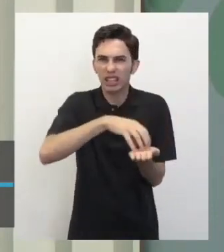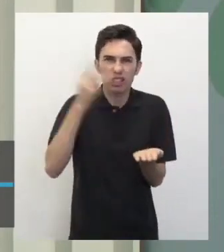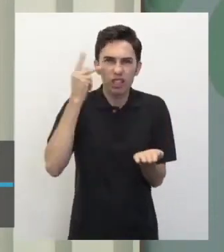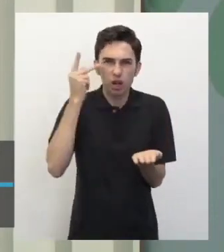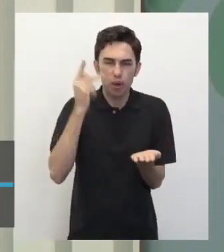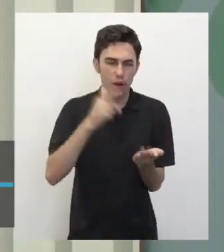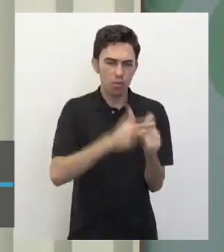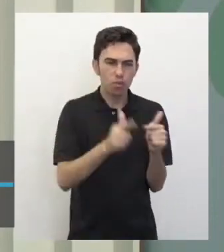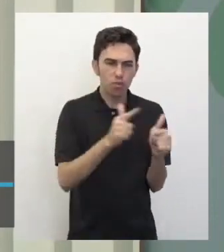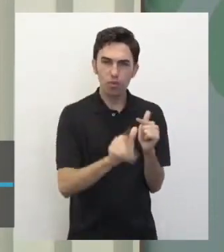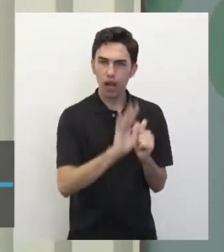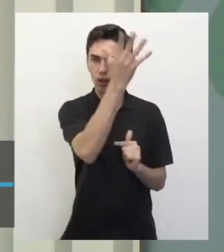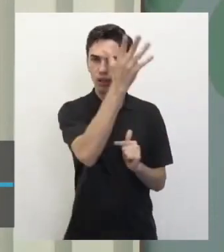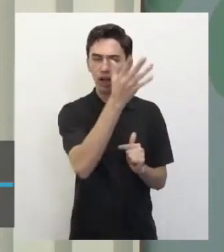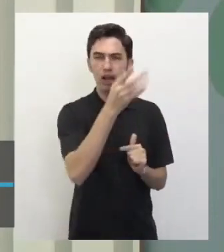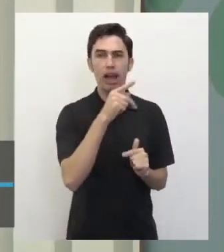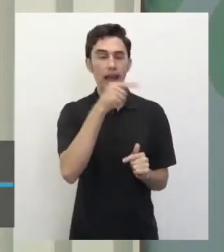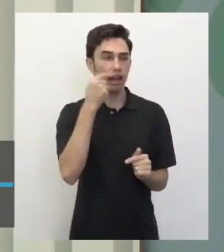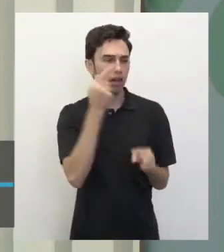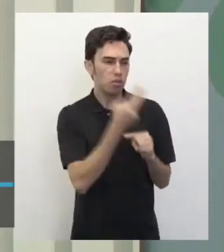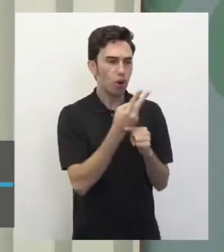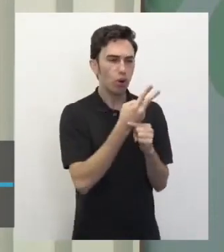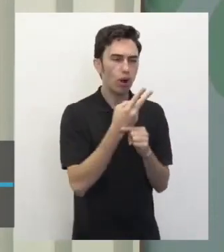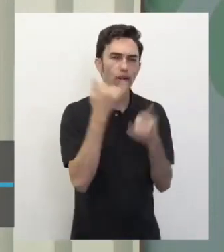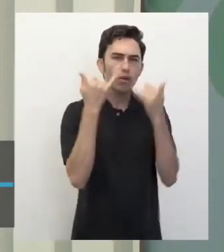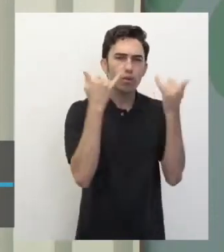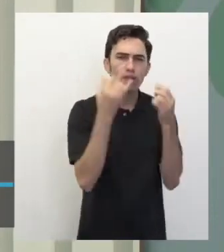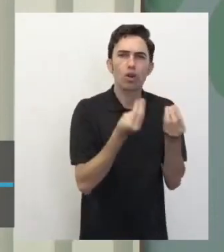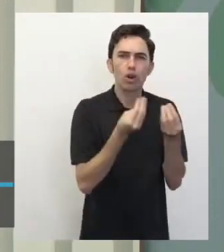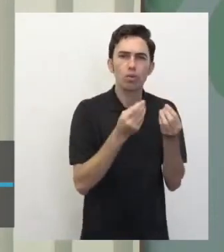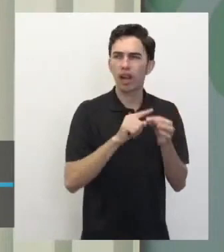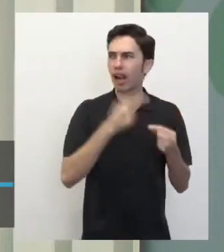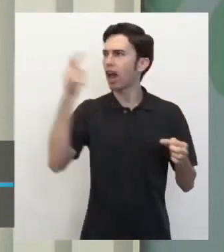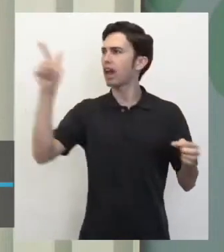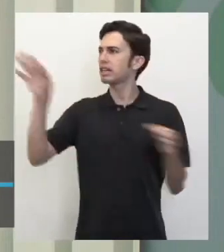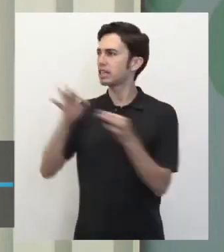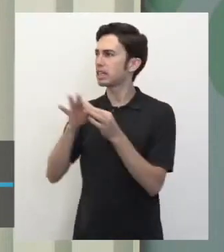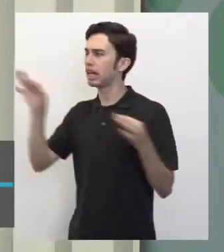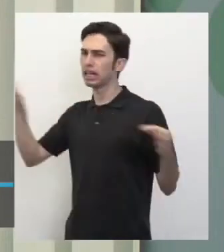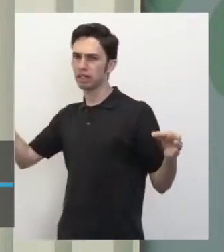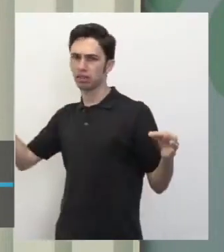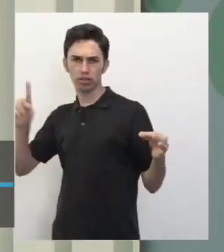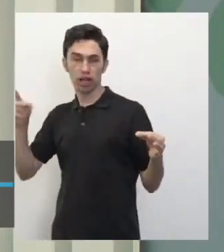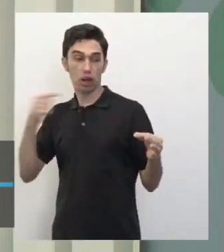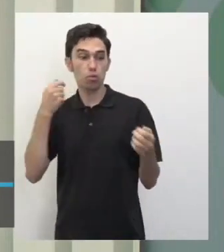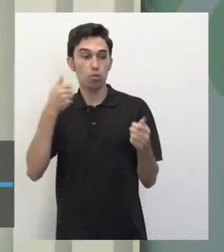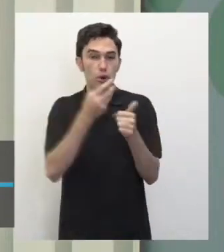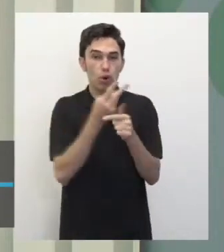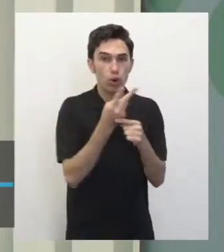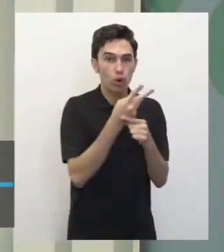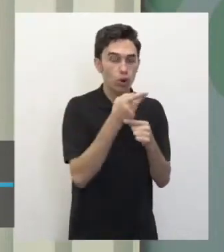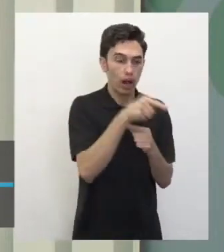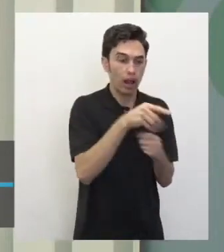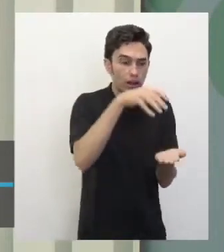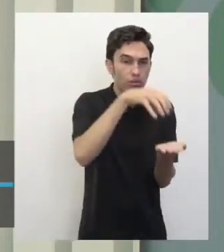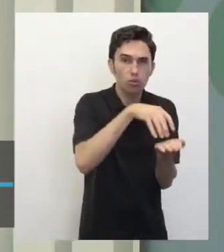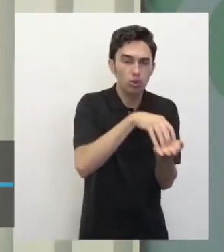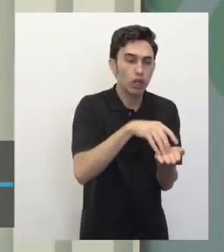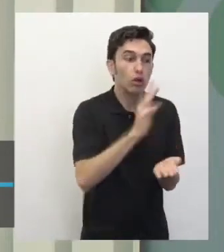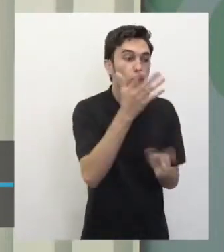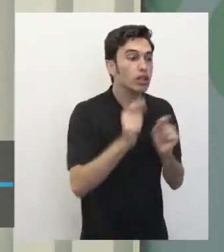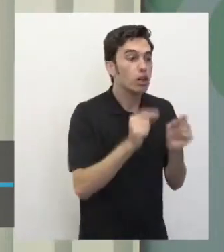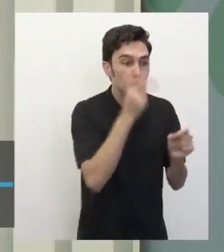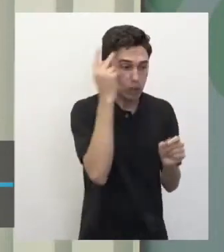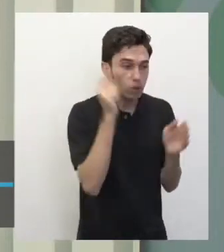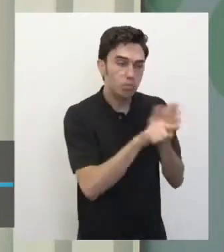de que forma. É isso, tá? Aí a gente corre dos perigos da fake news. Agora,